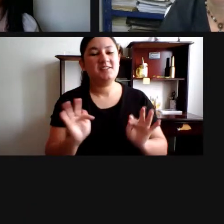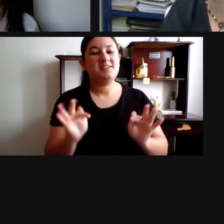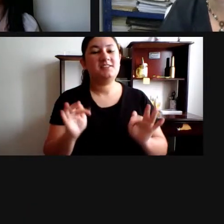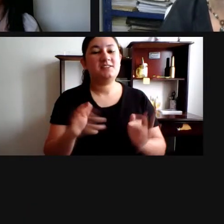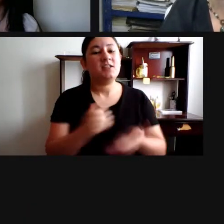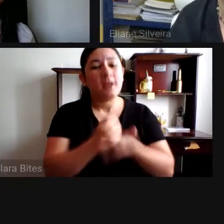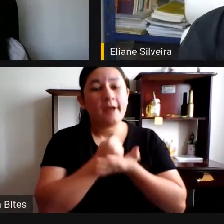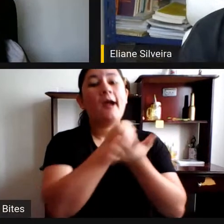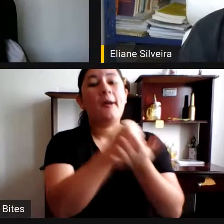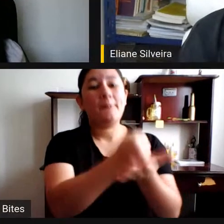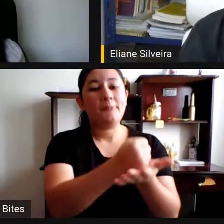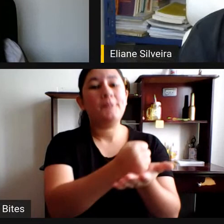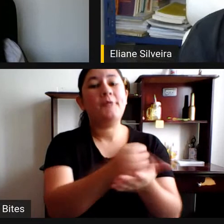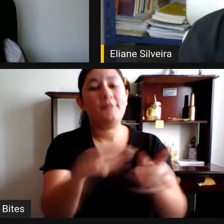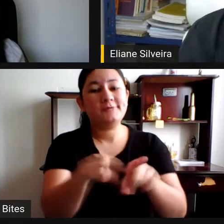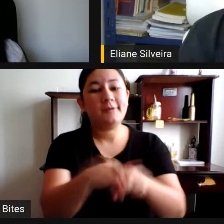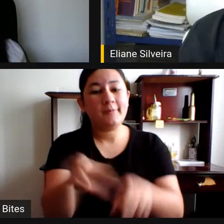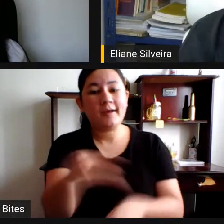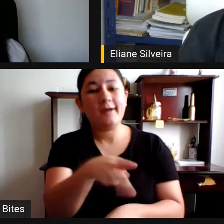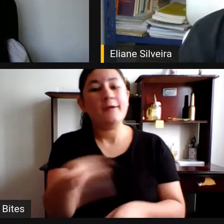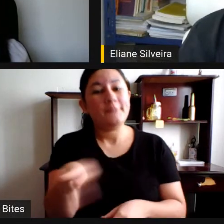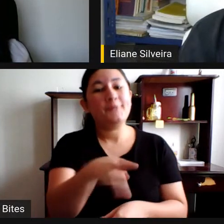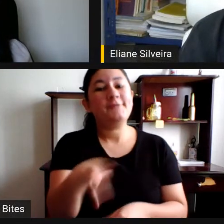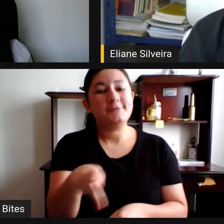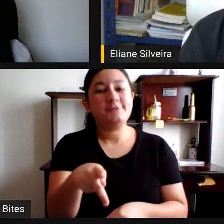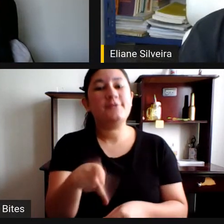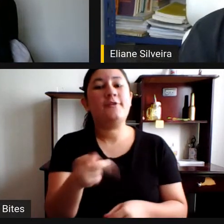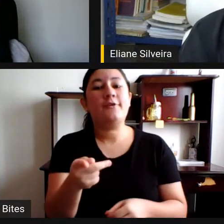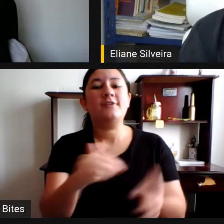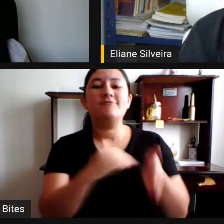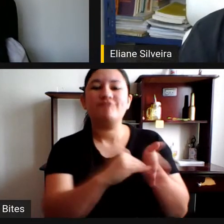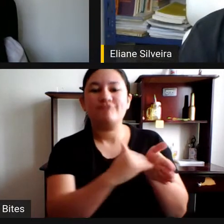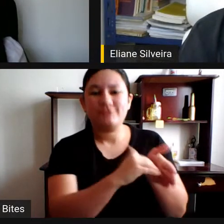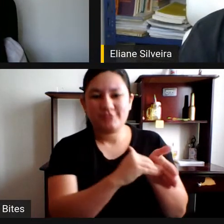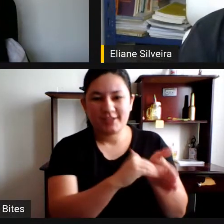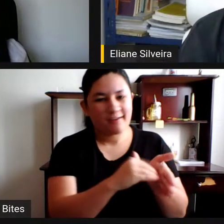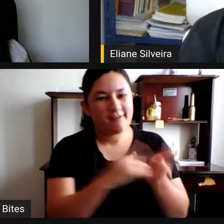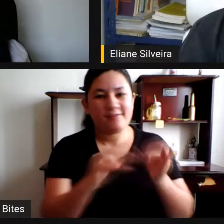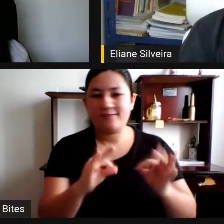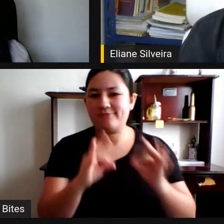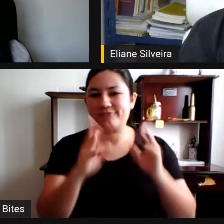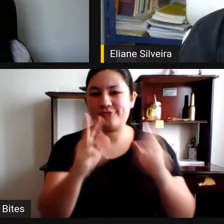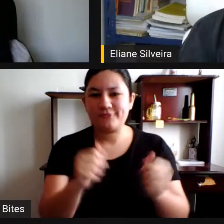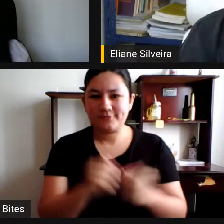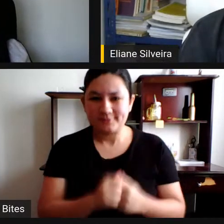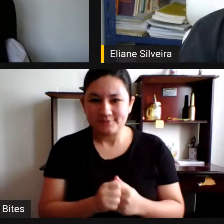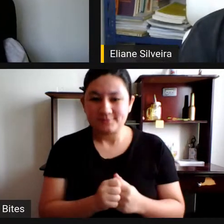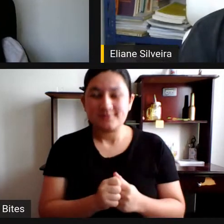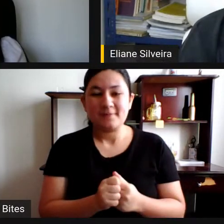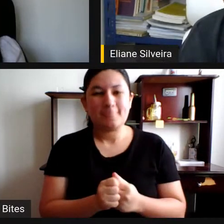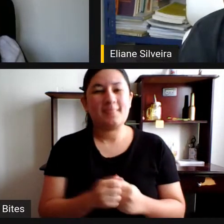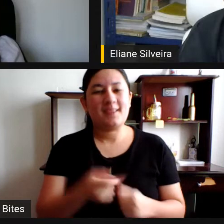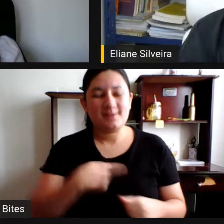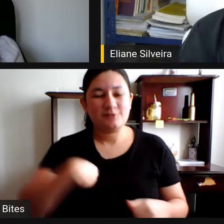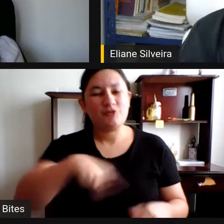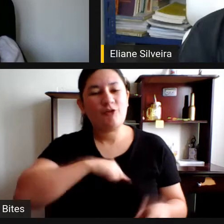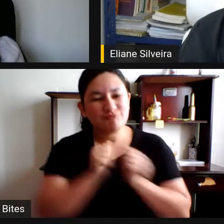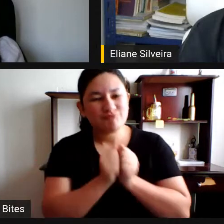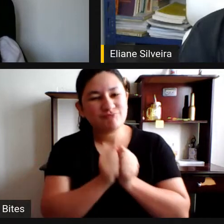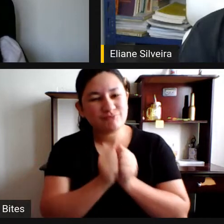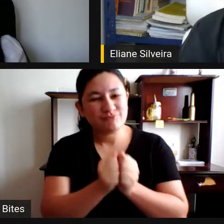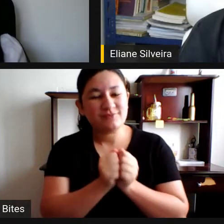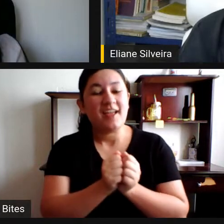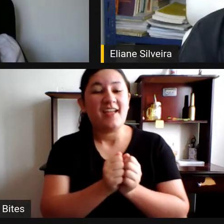gestores, pelos funcionários, e que foi feito junto com eles também. Na universidade, é difícil trabalhar